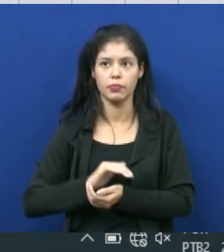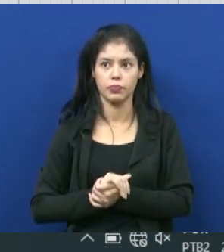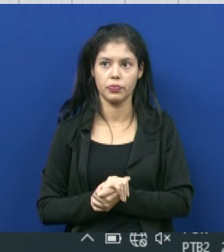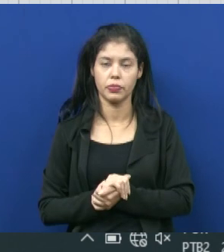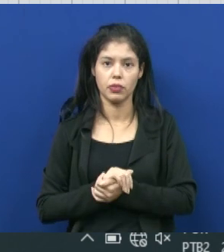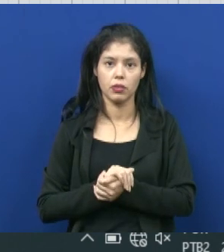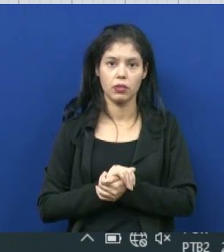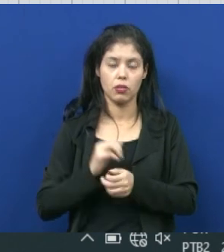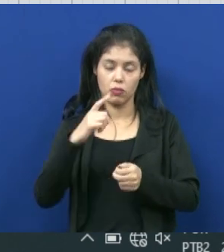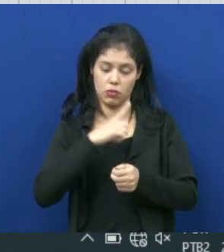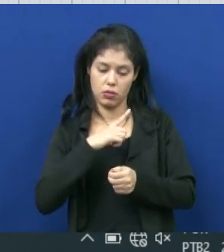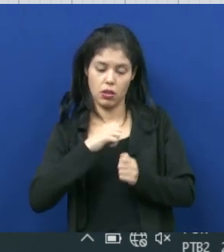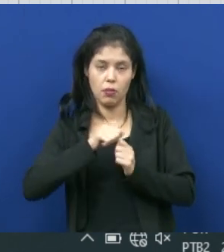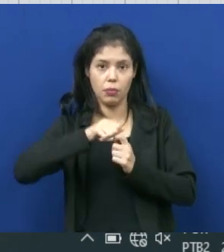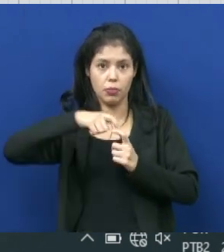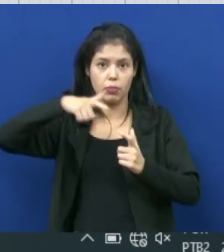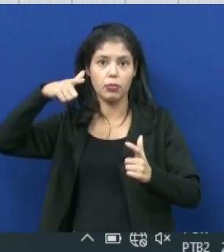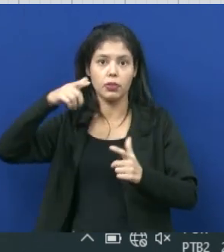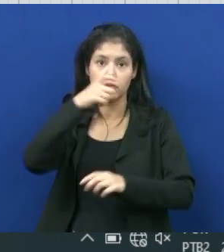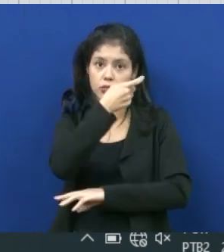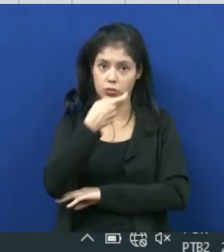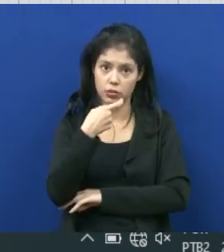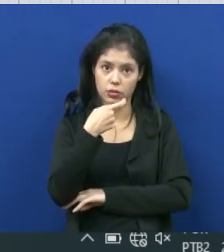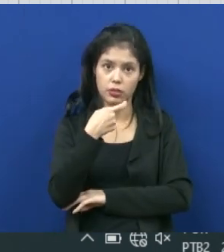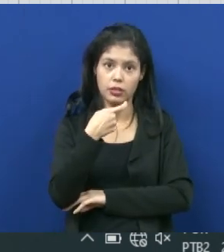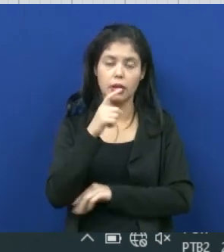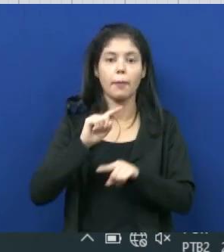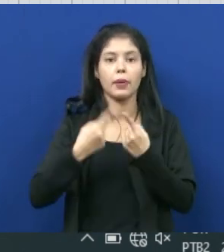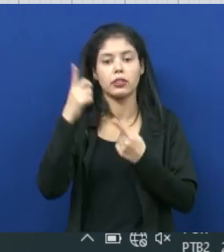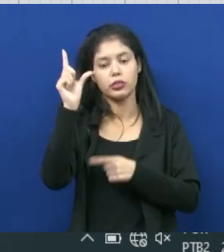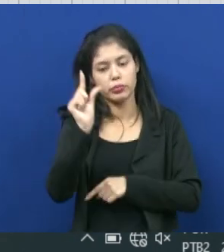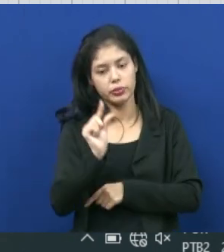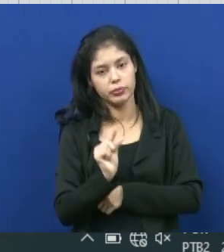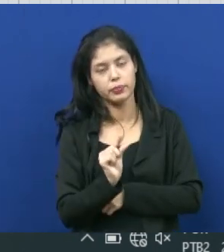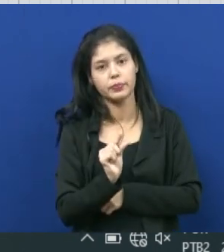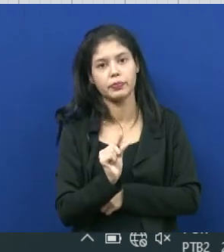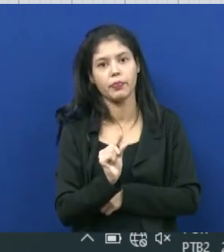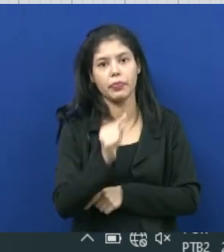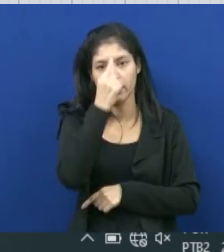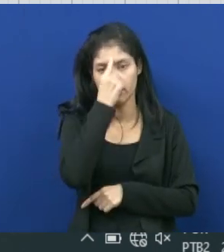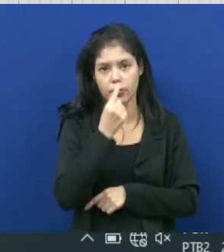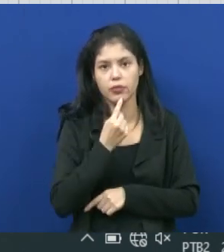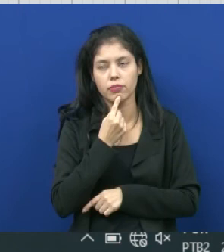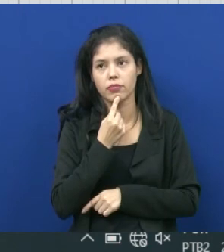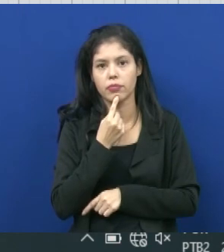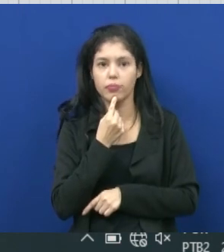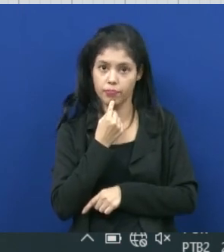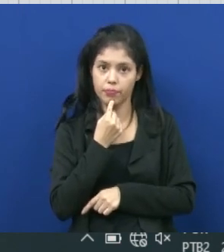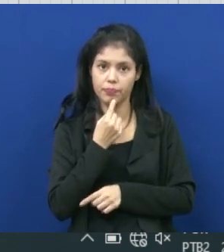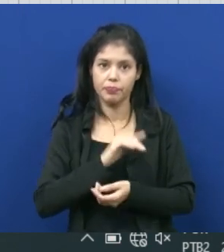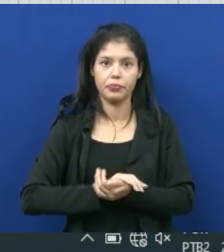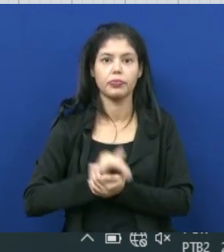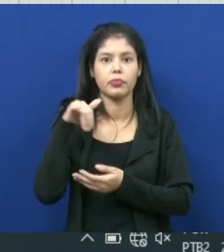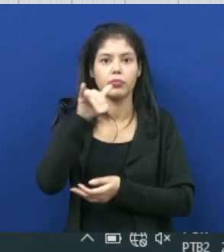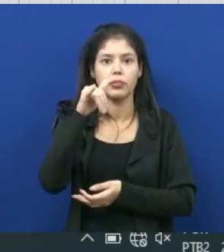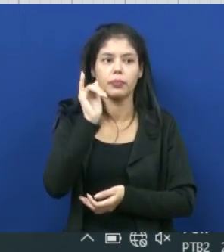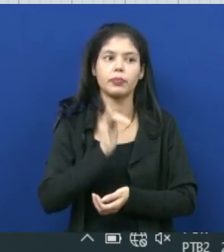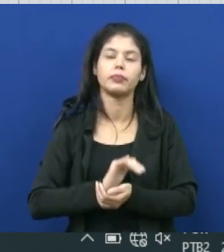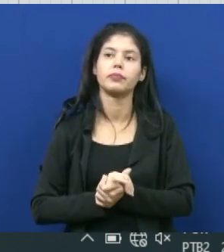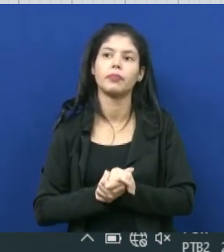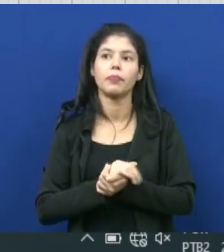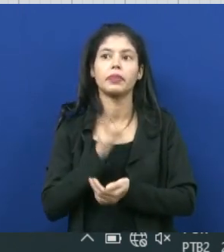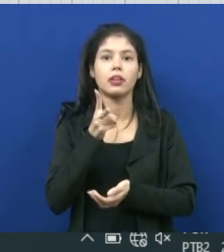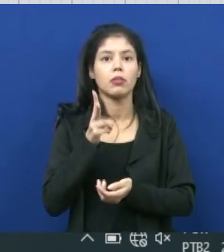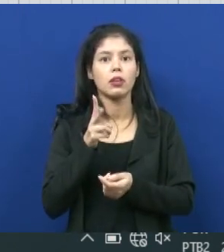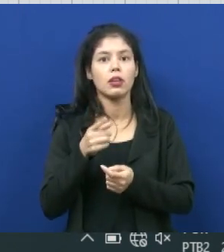quanto mais eu aumento os valores de x, mais diminuem a imagem, os valores de y. Então, nesse